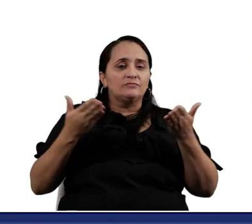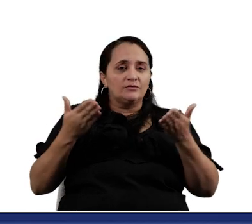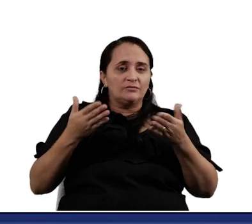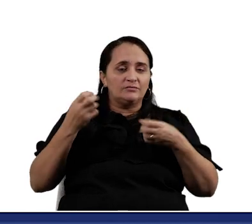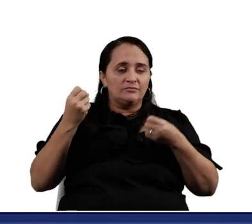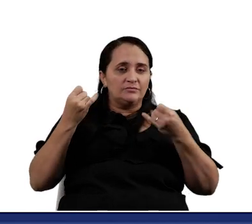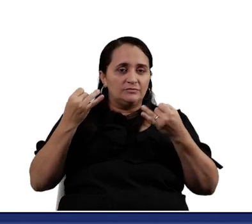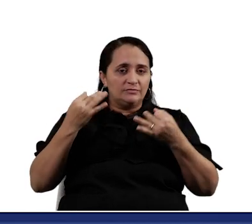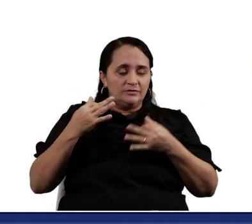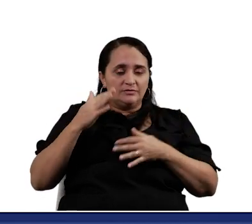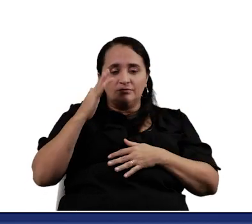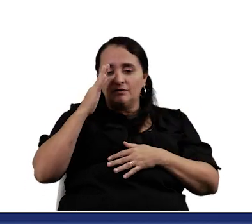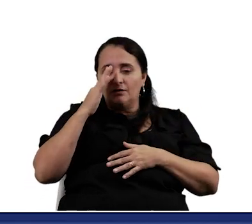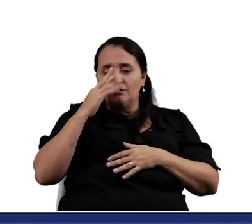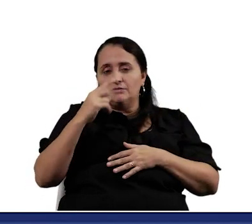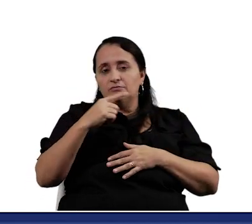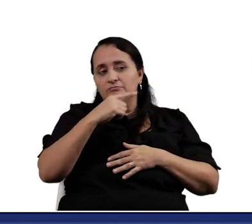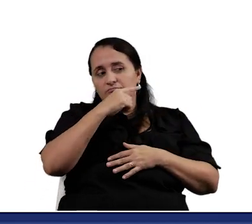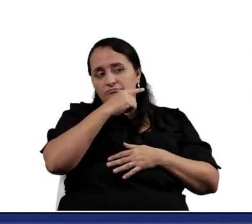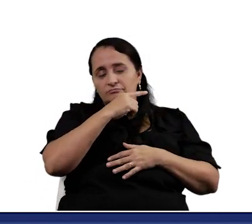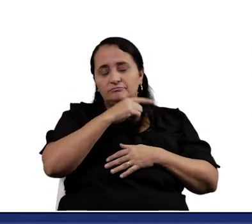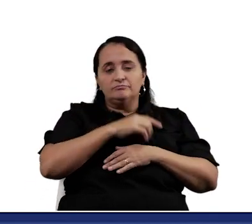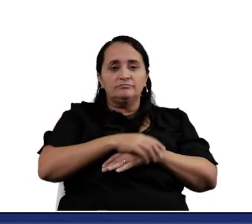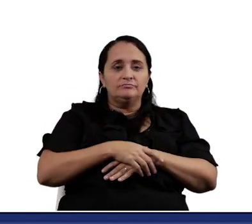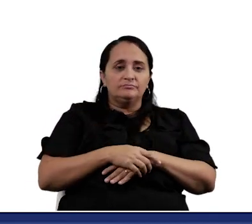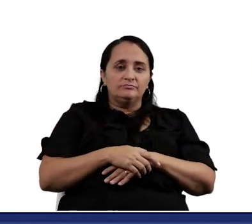Imagine, olhando essa imagem. O que tem aqui nessa imagem?